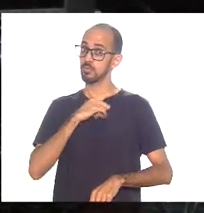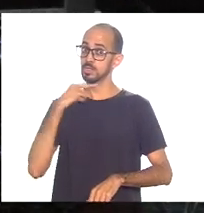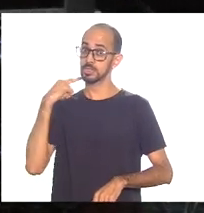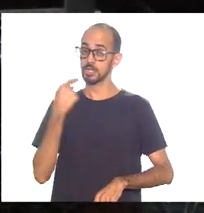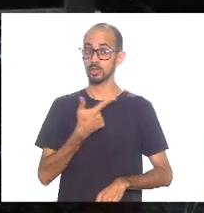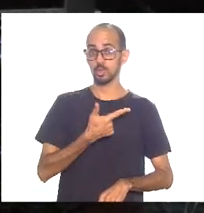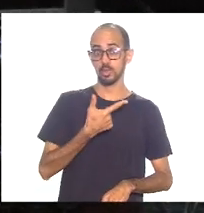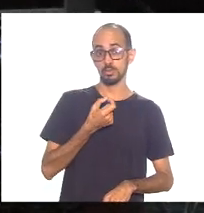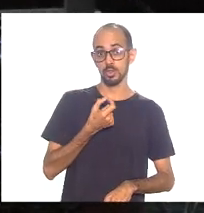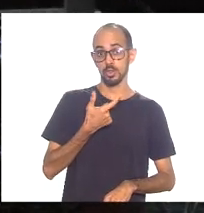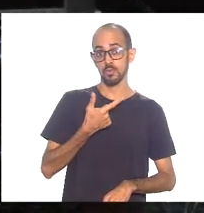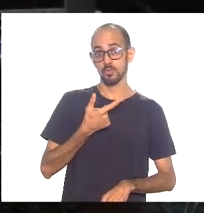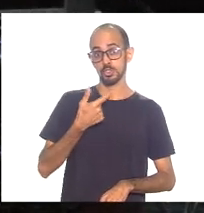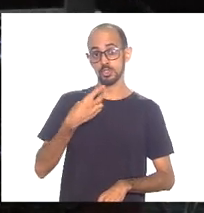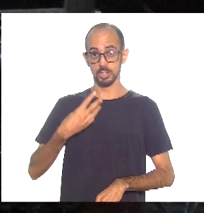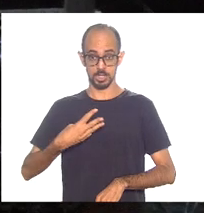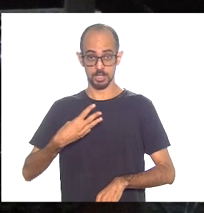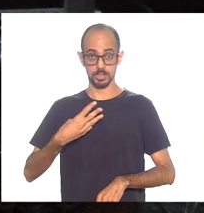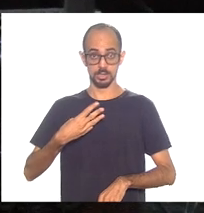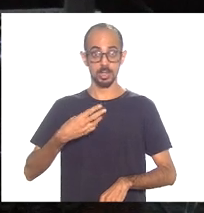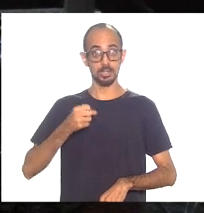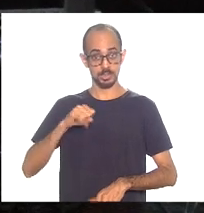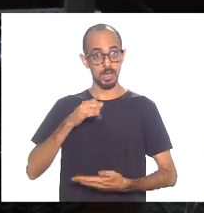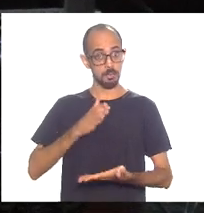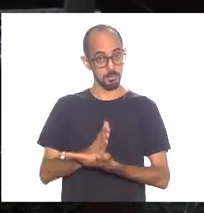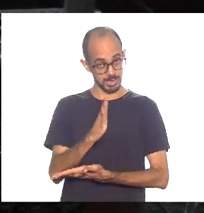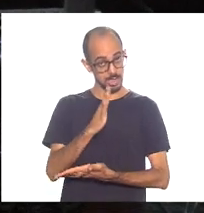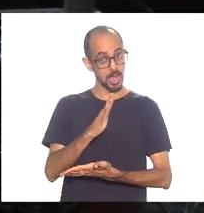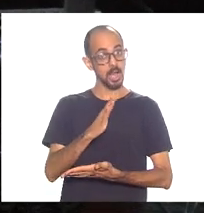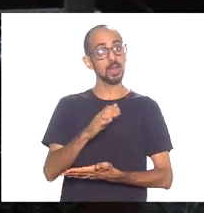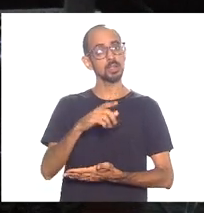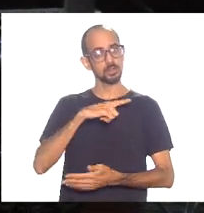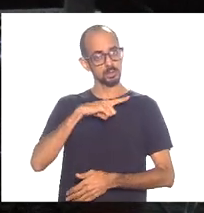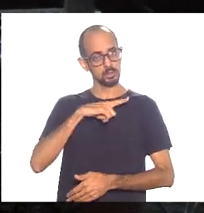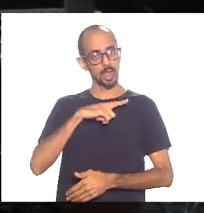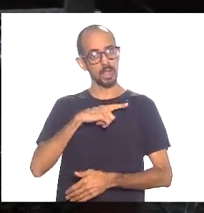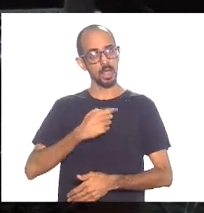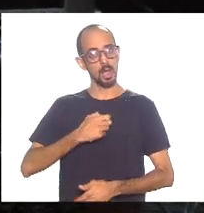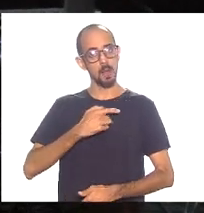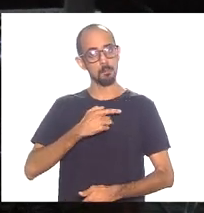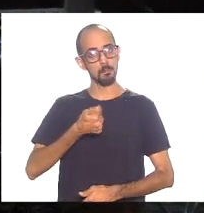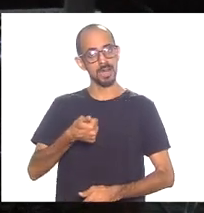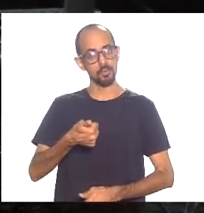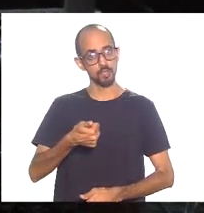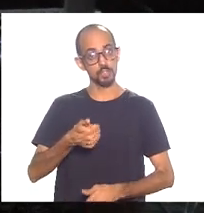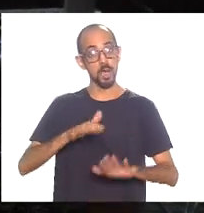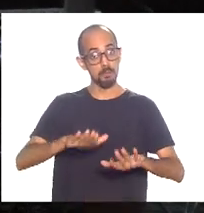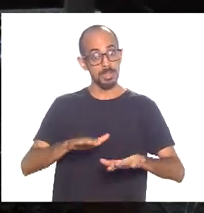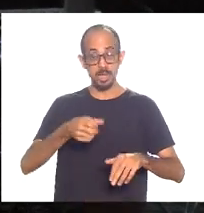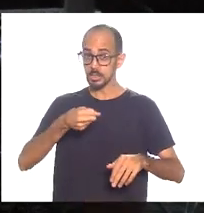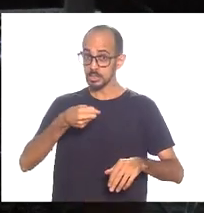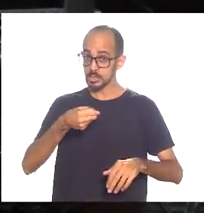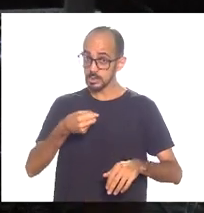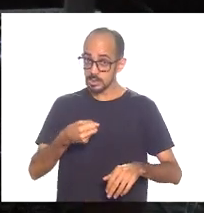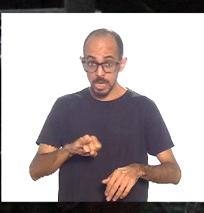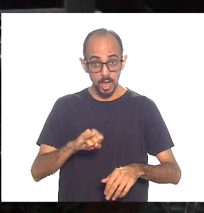Se ganharem o leilão, terão benefício. Mas tem uma vantagem porque já estão instaladas.